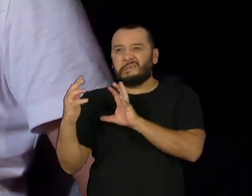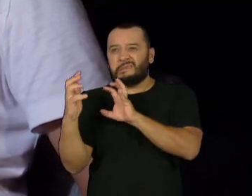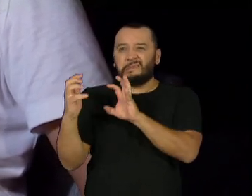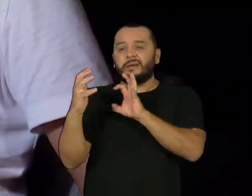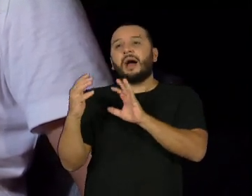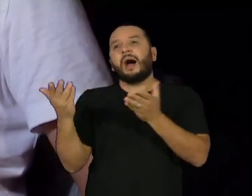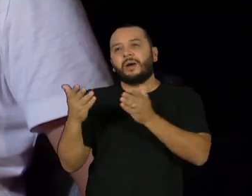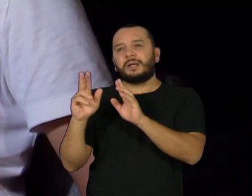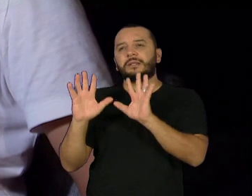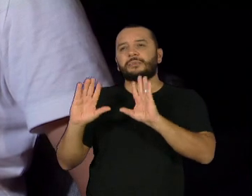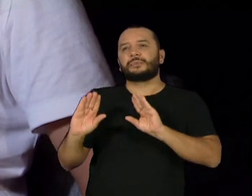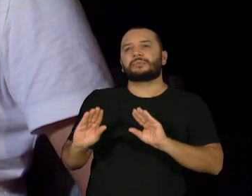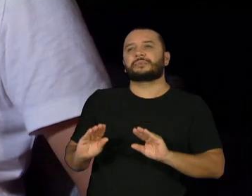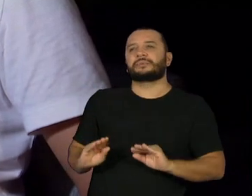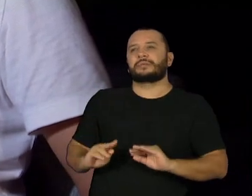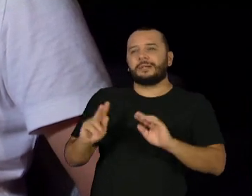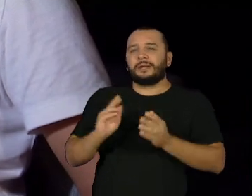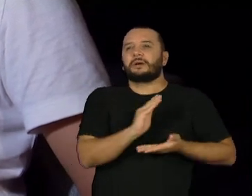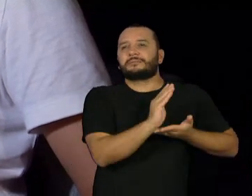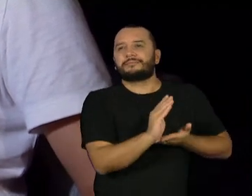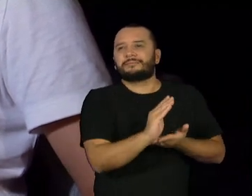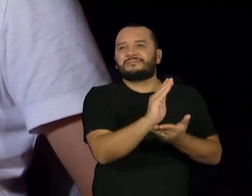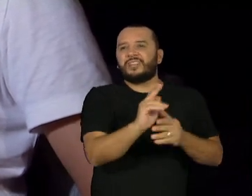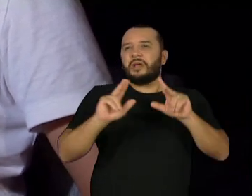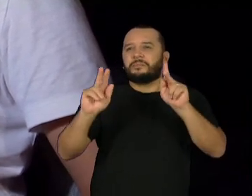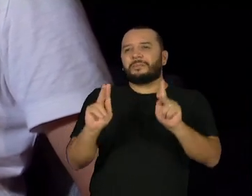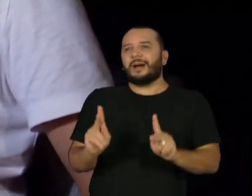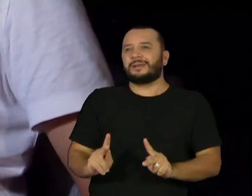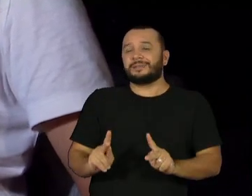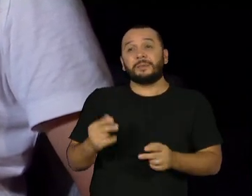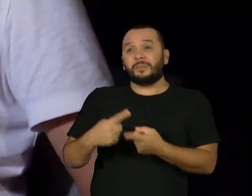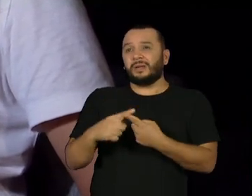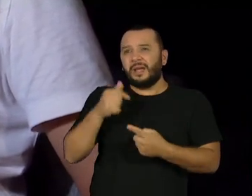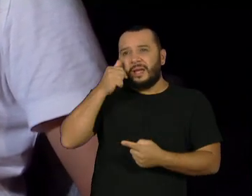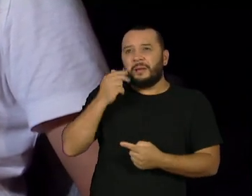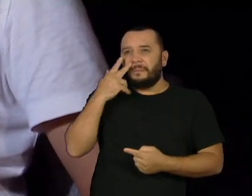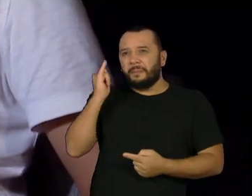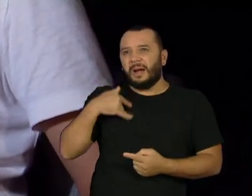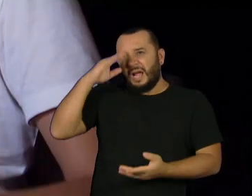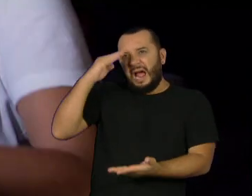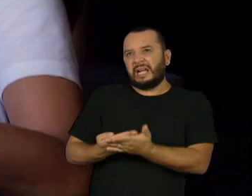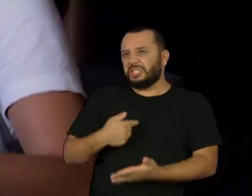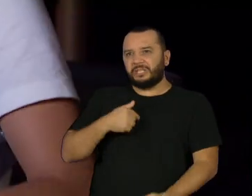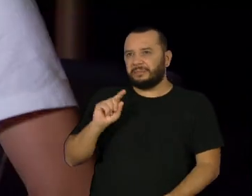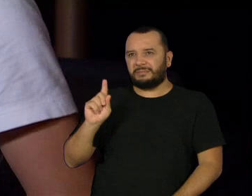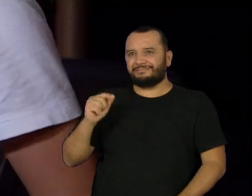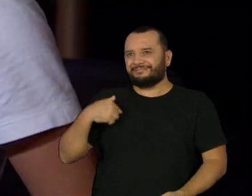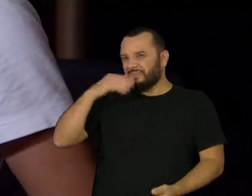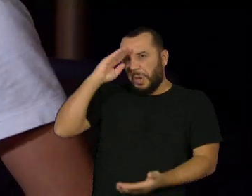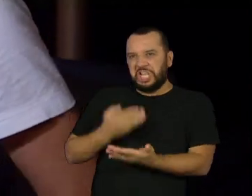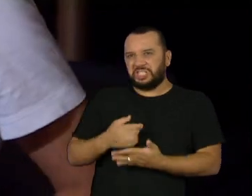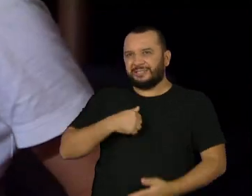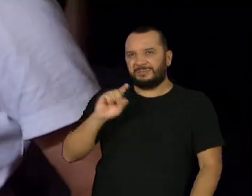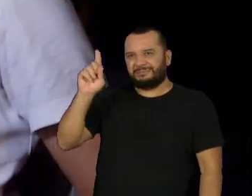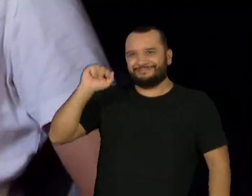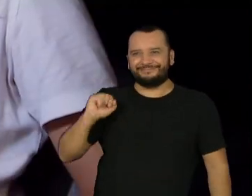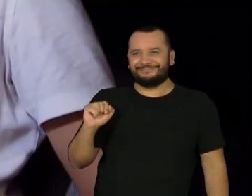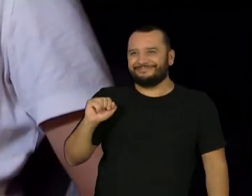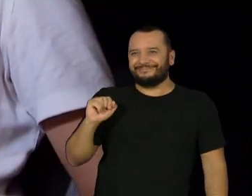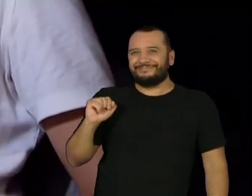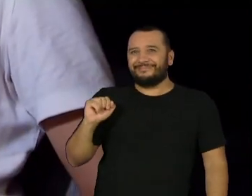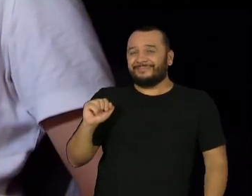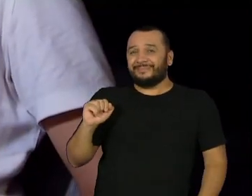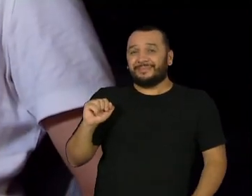uma certa descrença em mim, assim, ou né, às vezes, usar palavras que não eram muito carinhosas